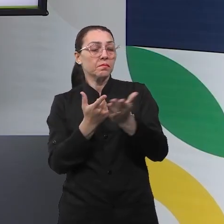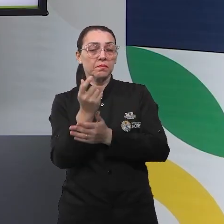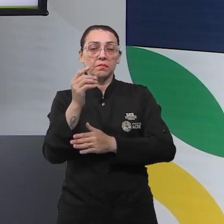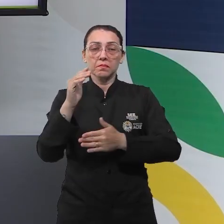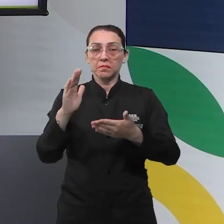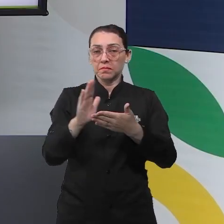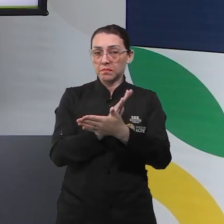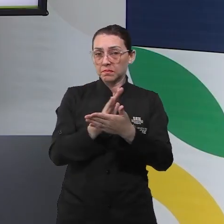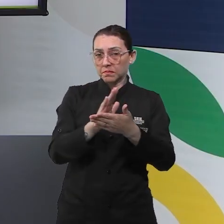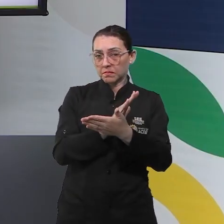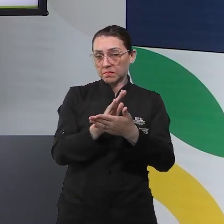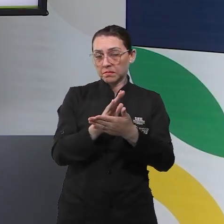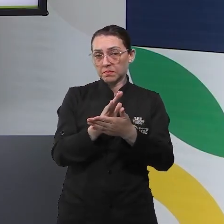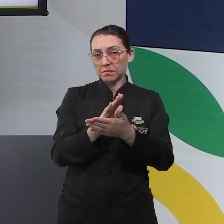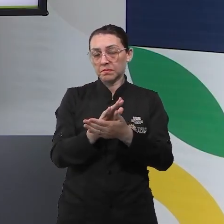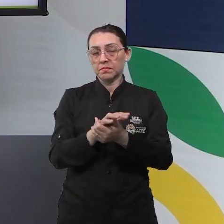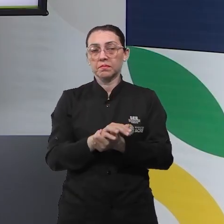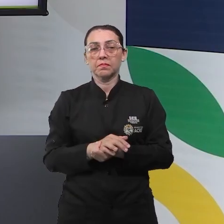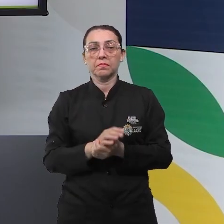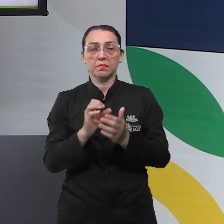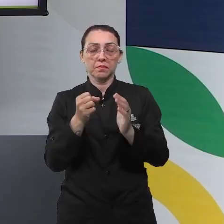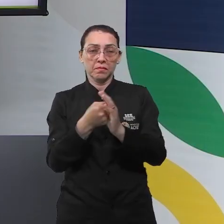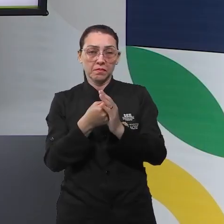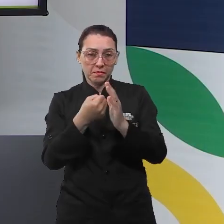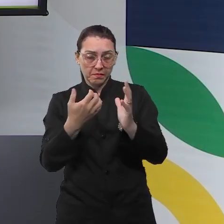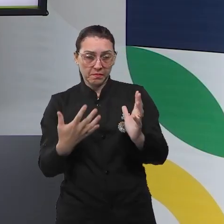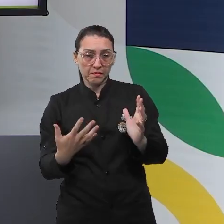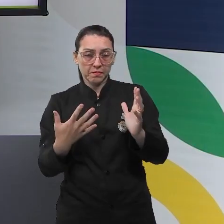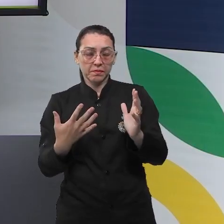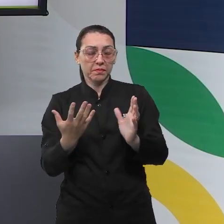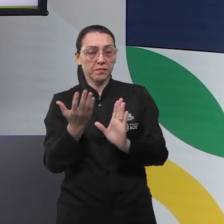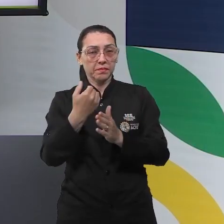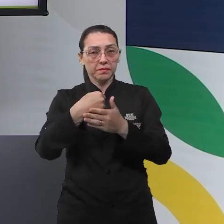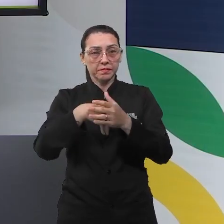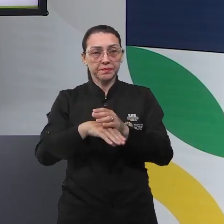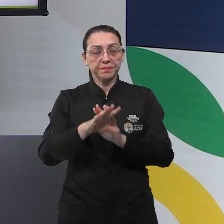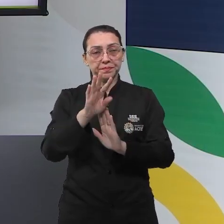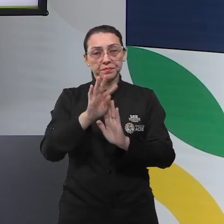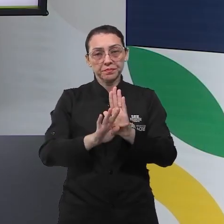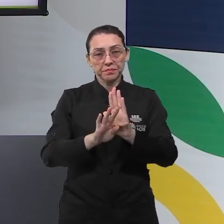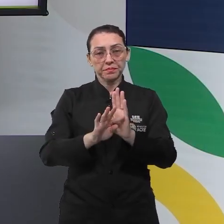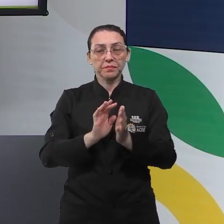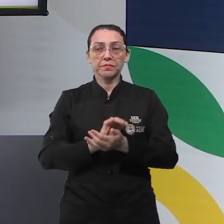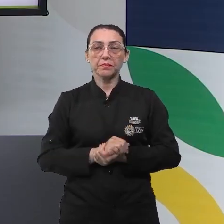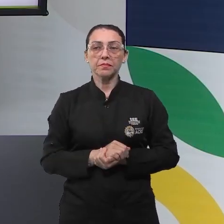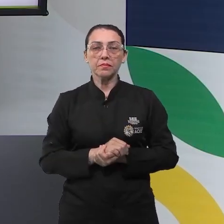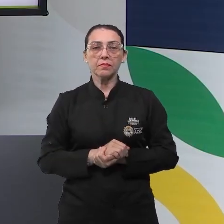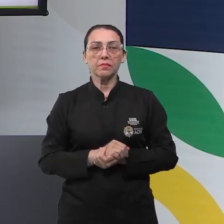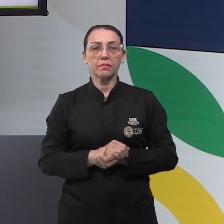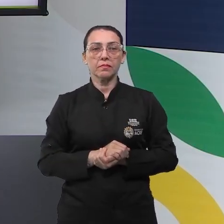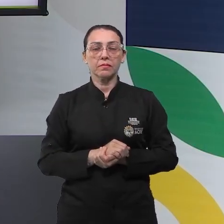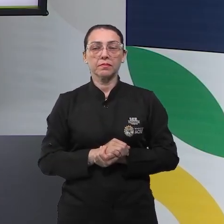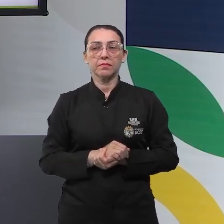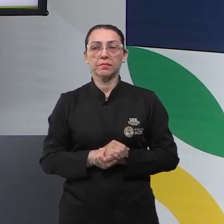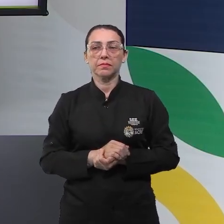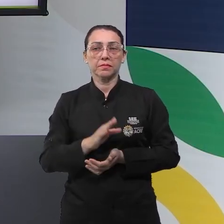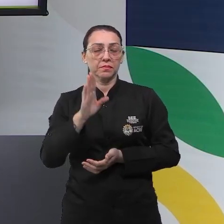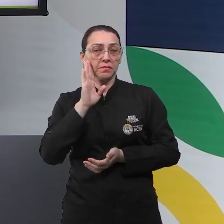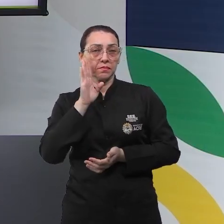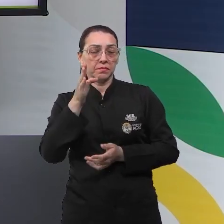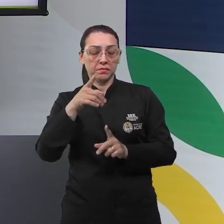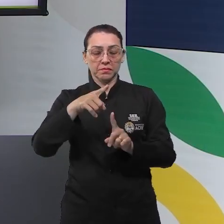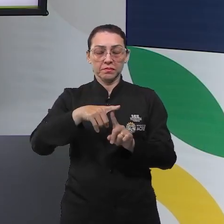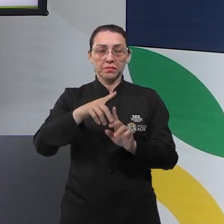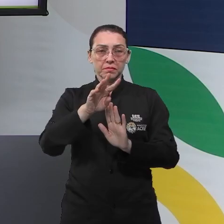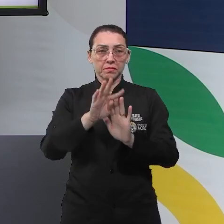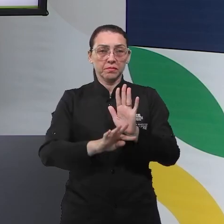determinada ideia. Então, eles são categorizados aqui dentro desse tipo de texto. Então, aí temos os 5 principais tipos de